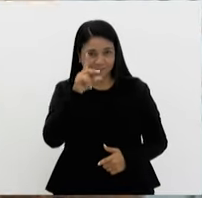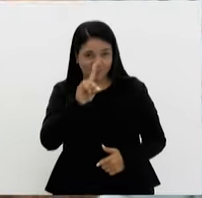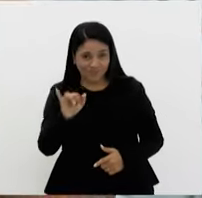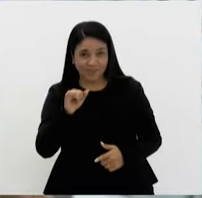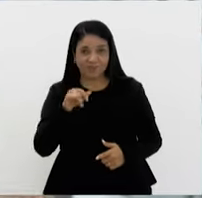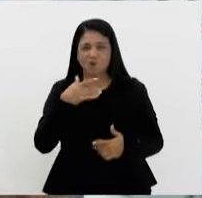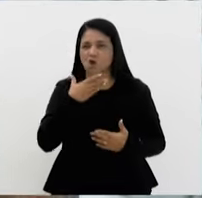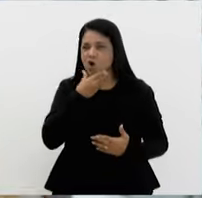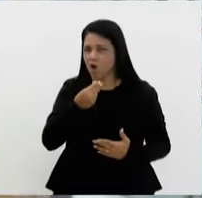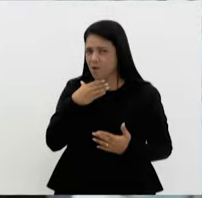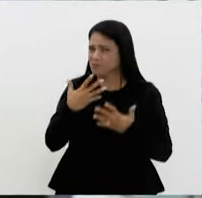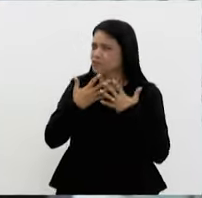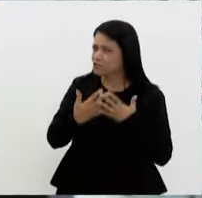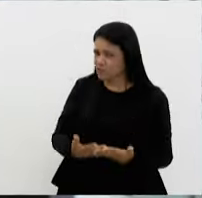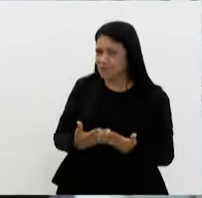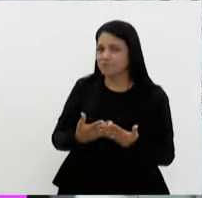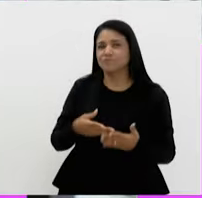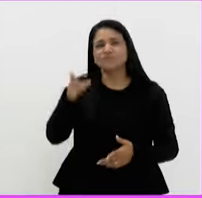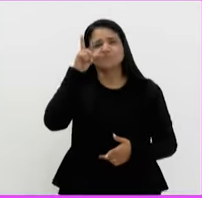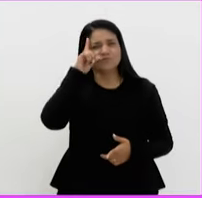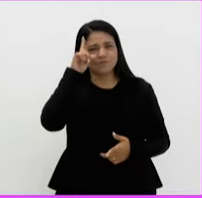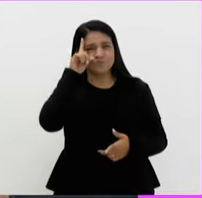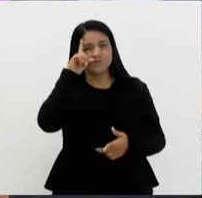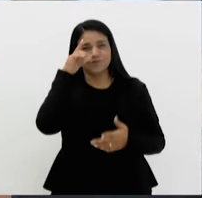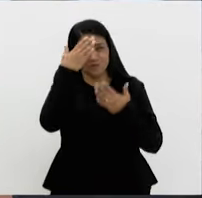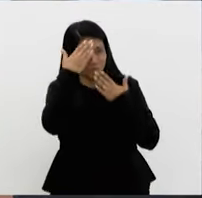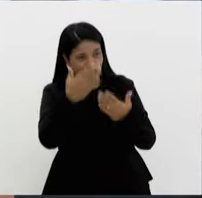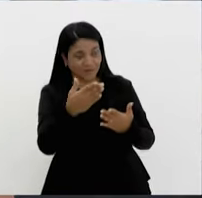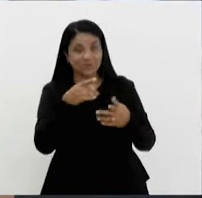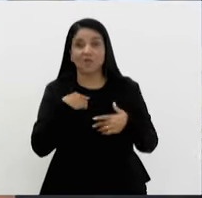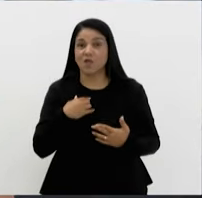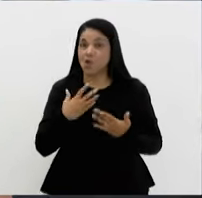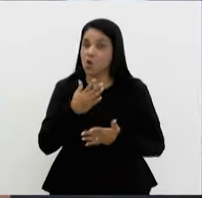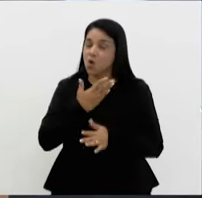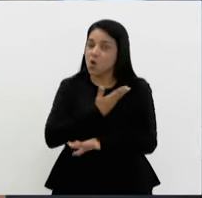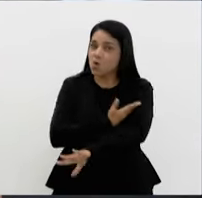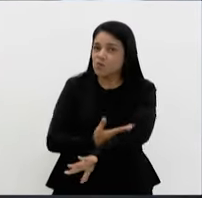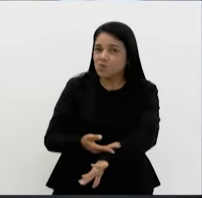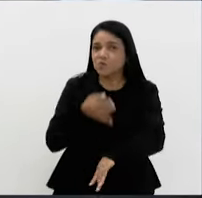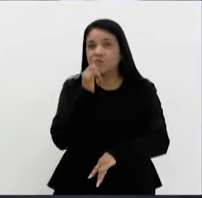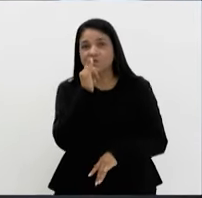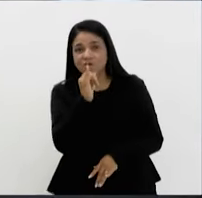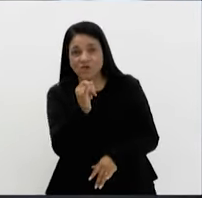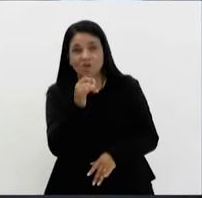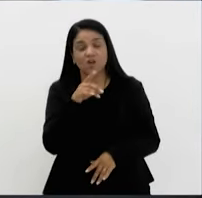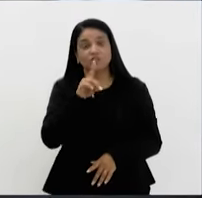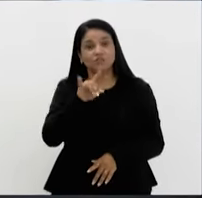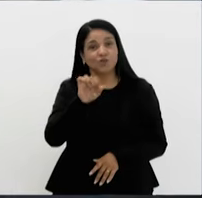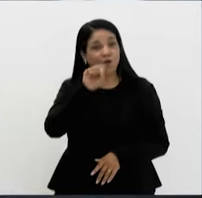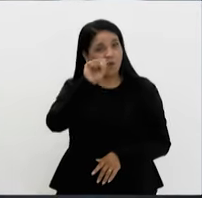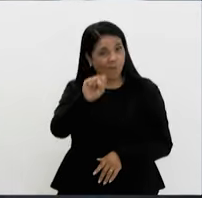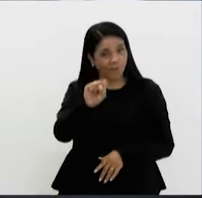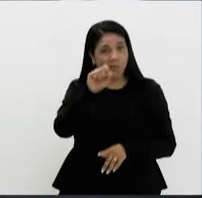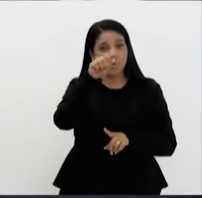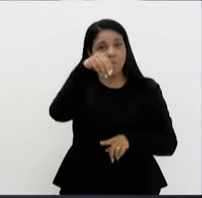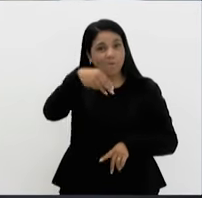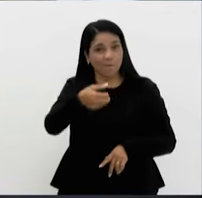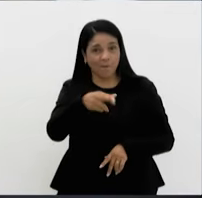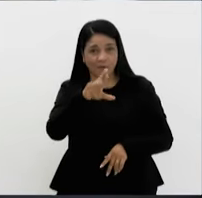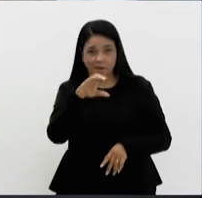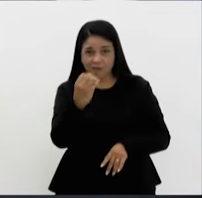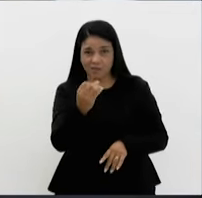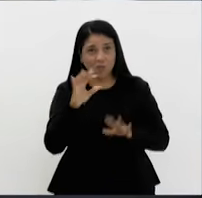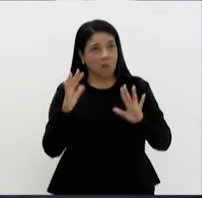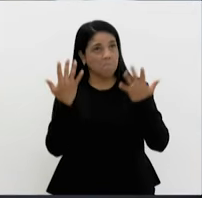caramba todo dia. É isso, obrigada. Eu costumo dizer que 8 de março não é um dia de aplausos,